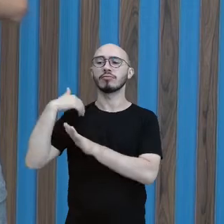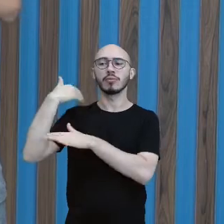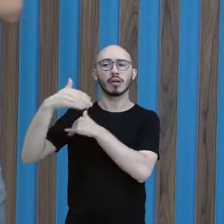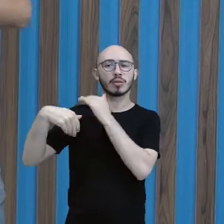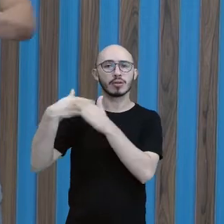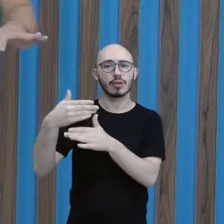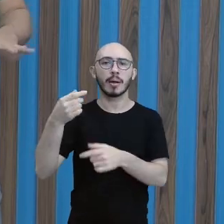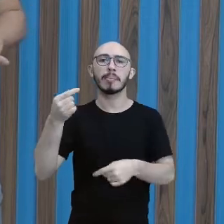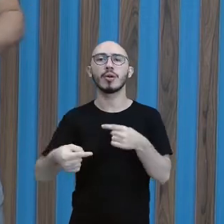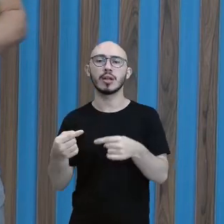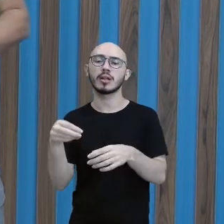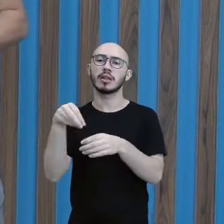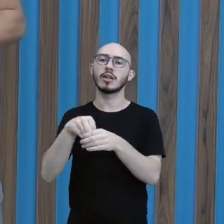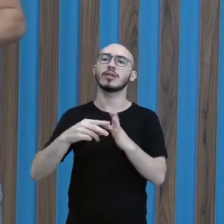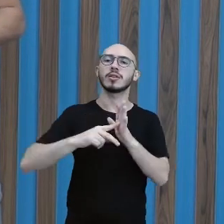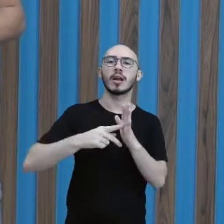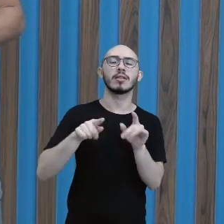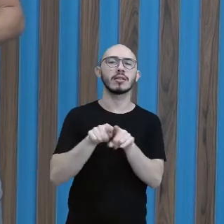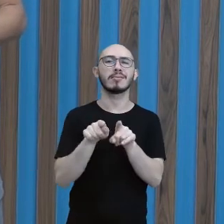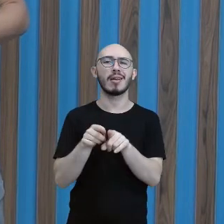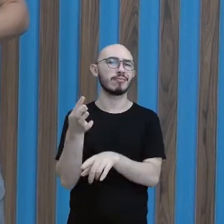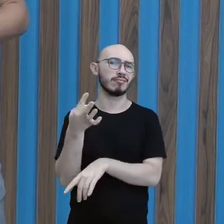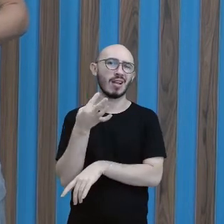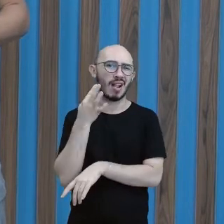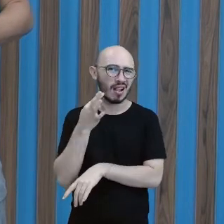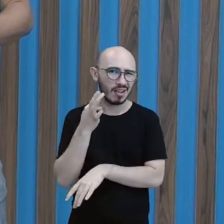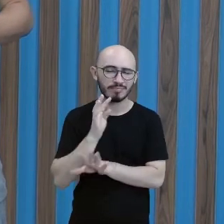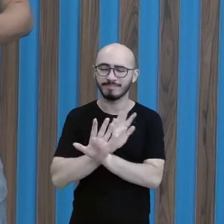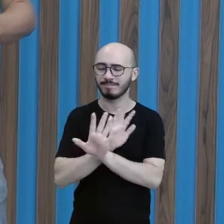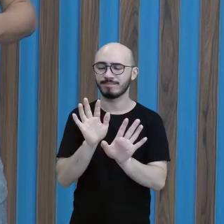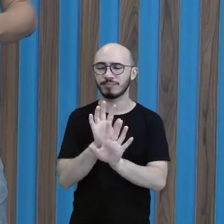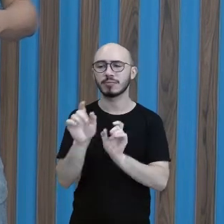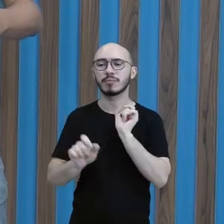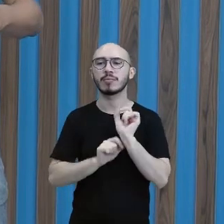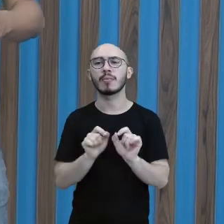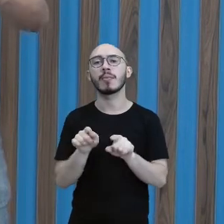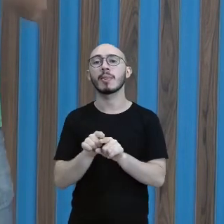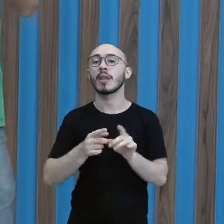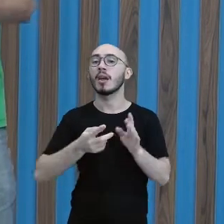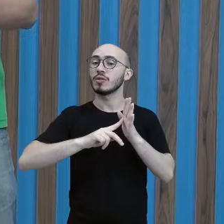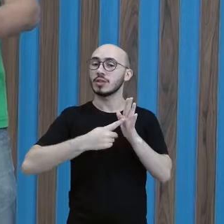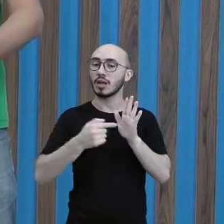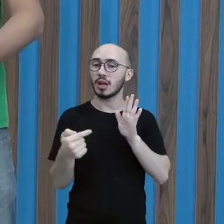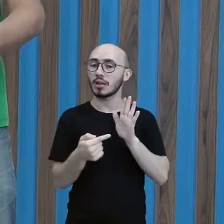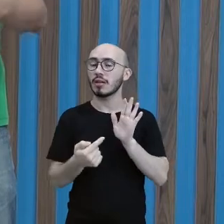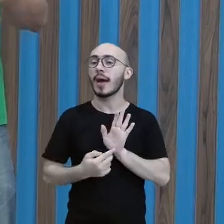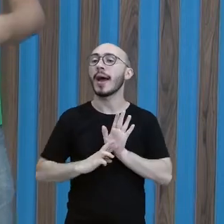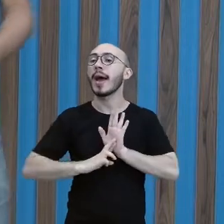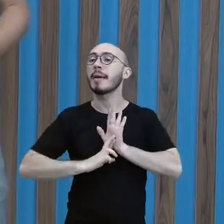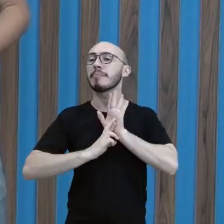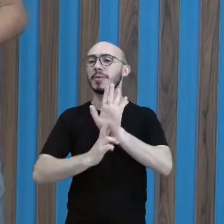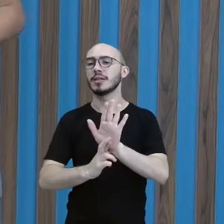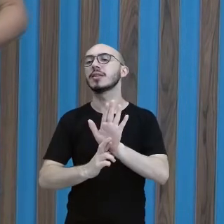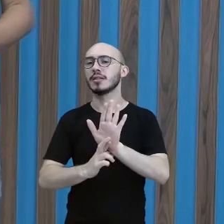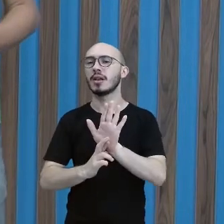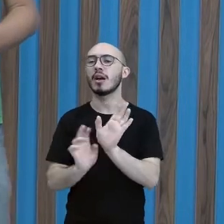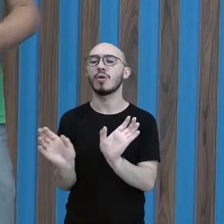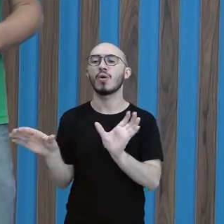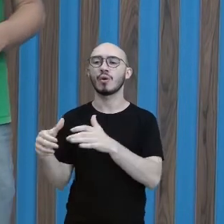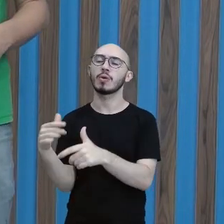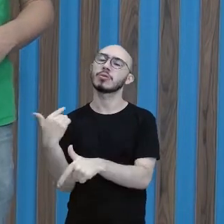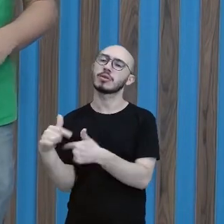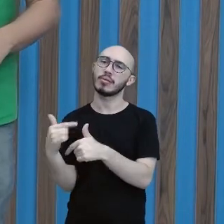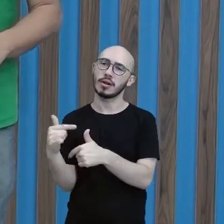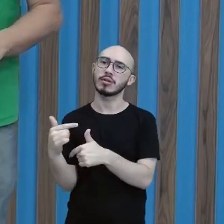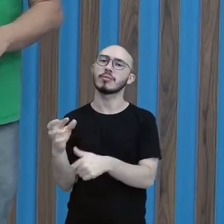o que também não é uma coisa legal, né? É importante que a gente pense que o sindicato é um órgão para representar, né, a nós,